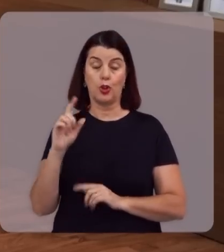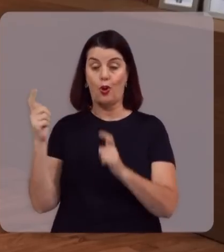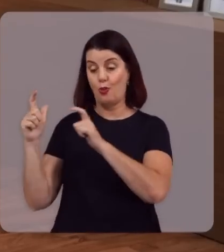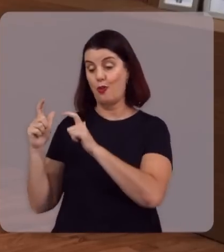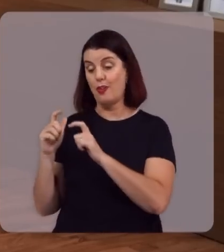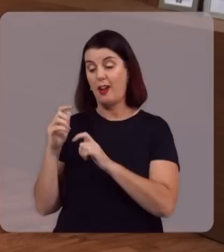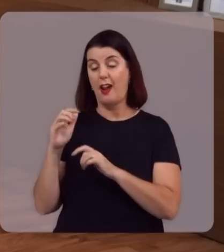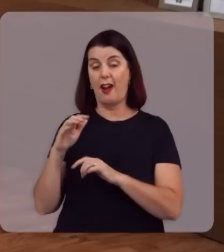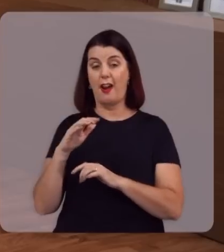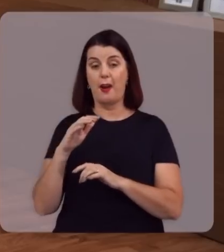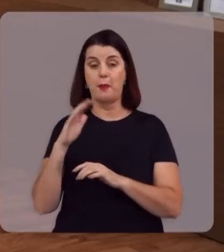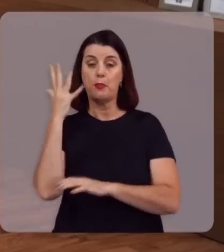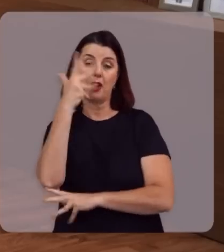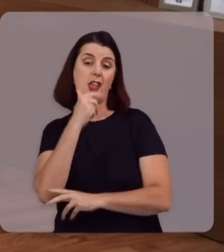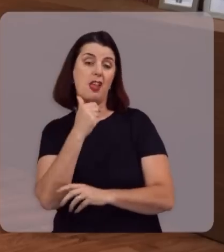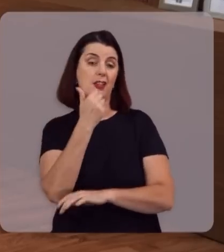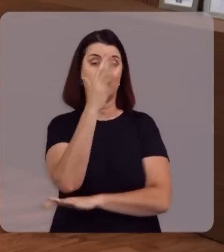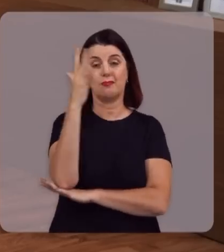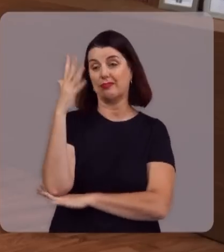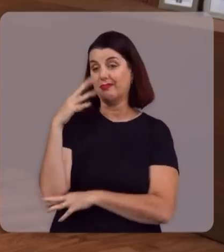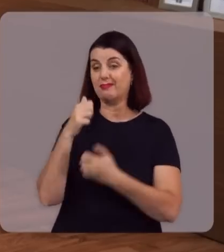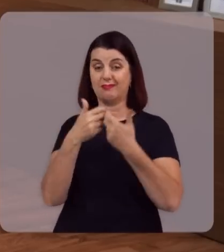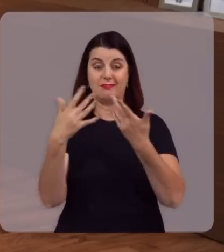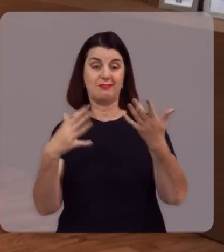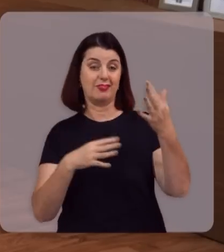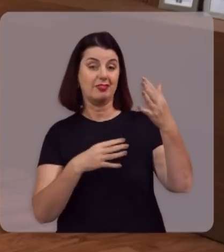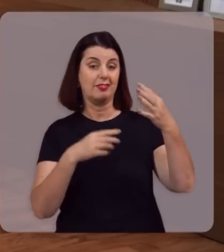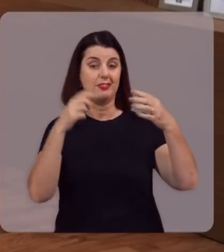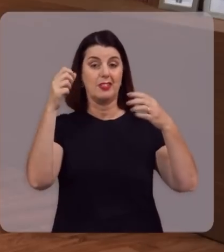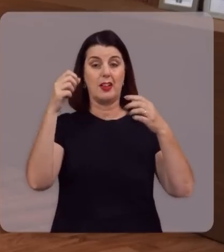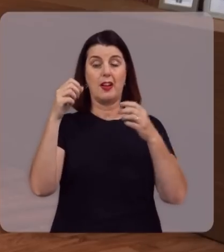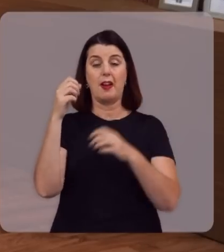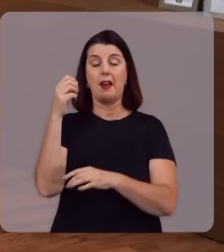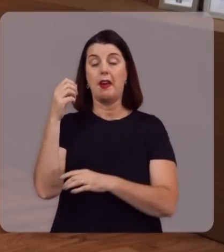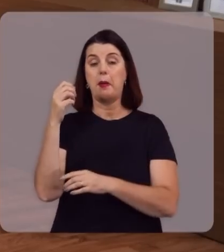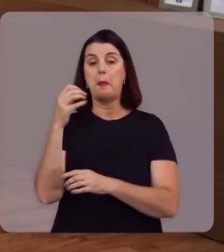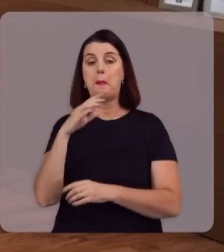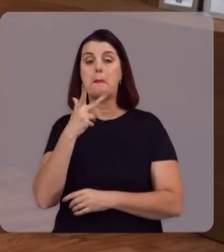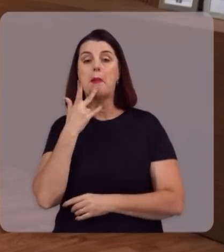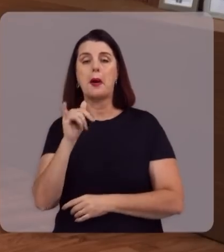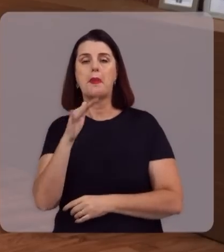enfeitadas? Lojas decoradas? Papai Noel?